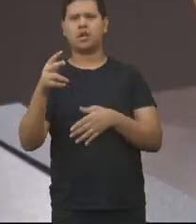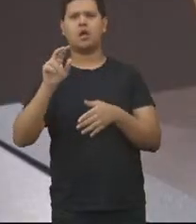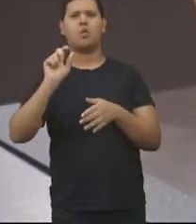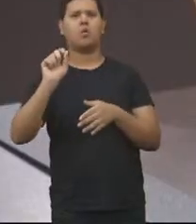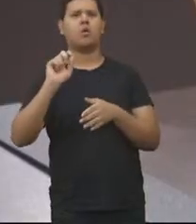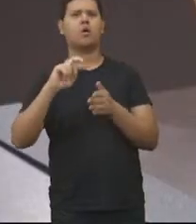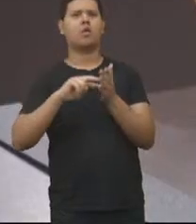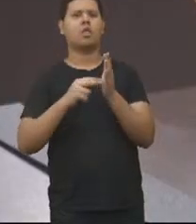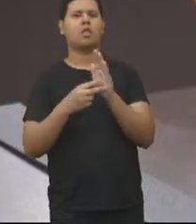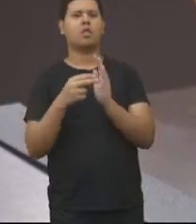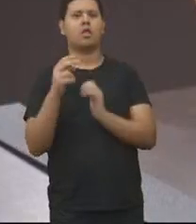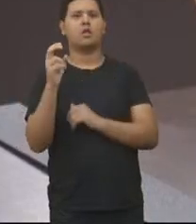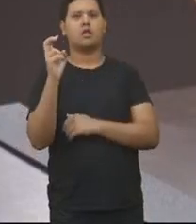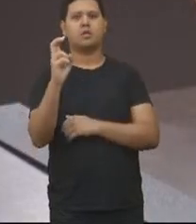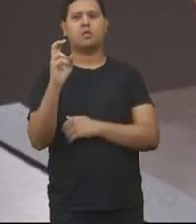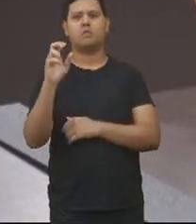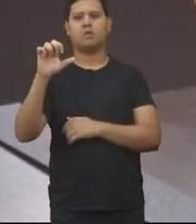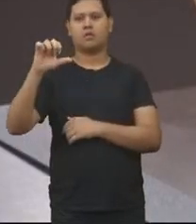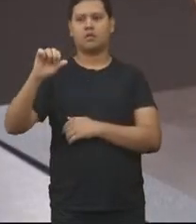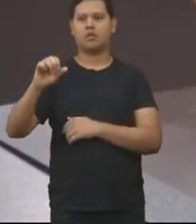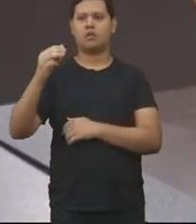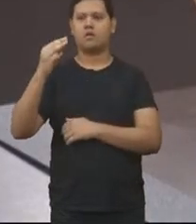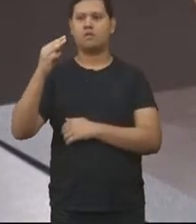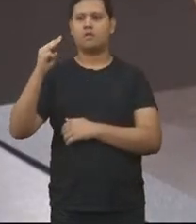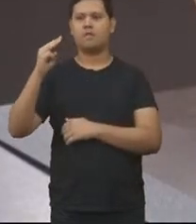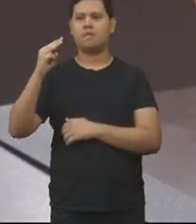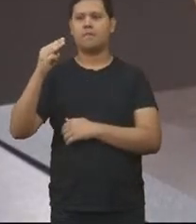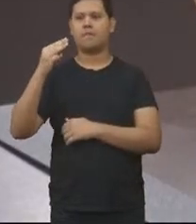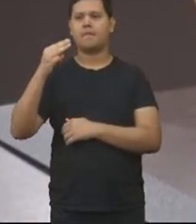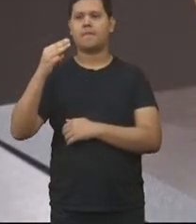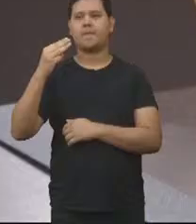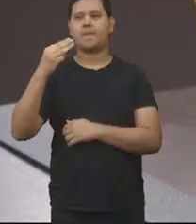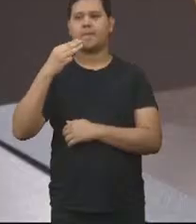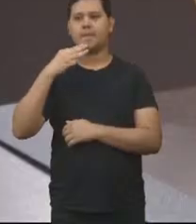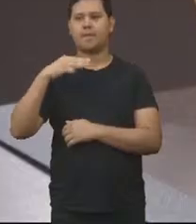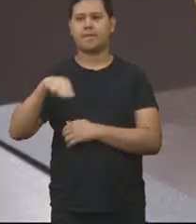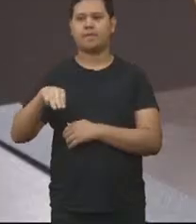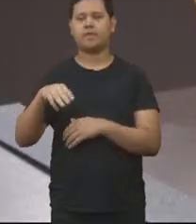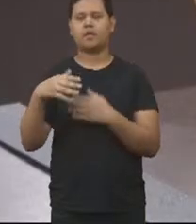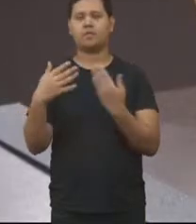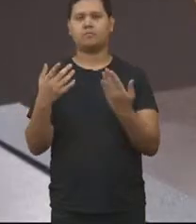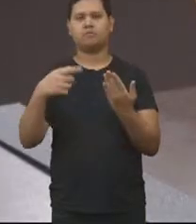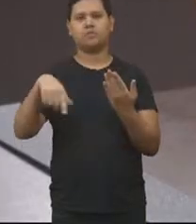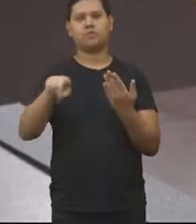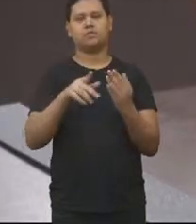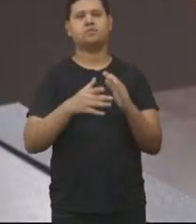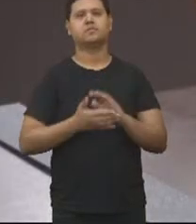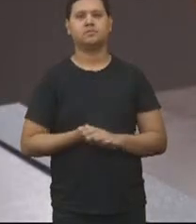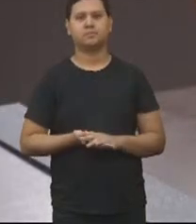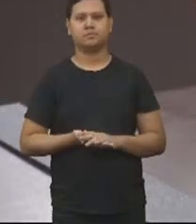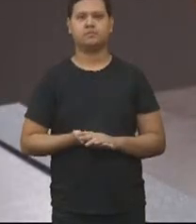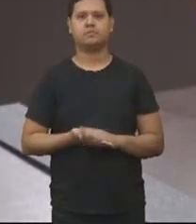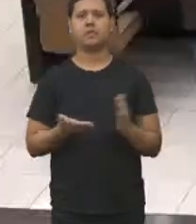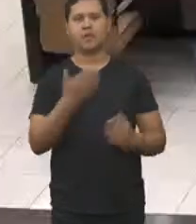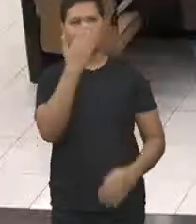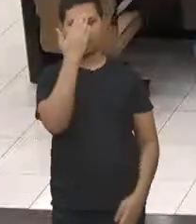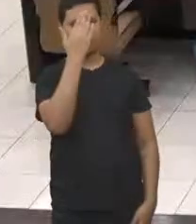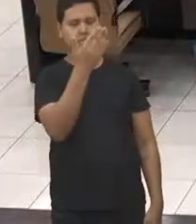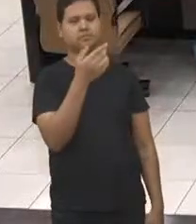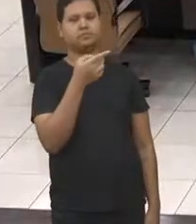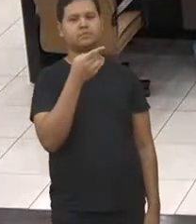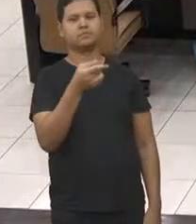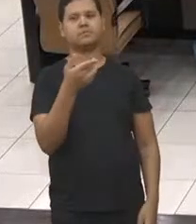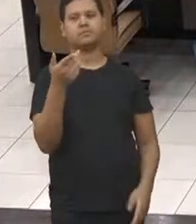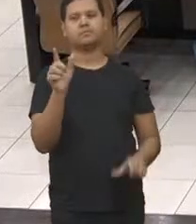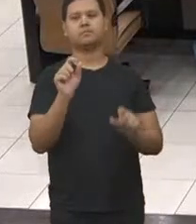esse 59% da composição dessa dívida consolidada, por favor. Perfeito. Obrigado